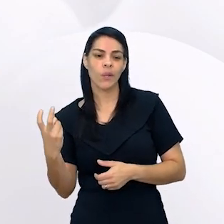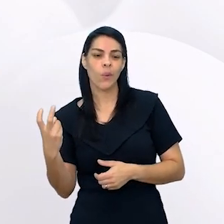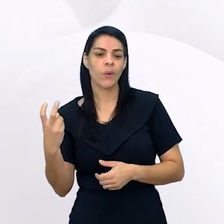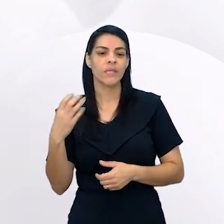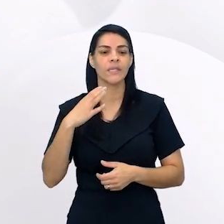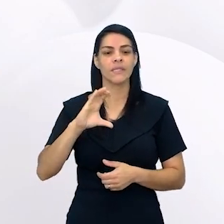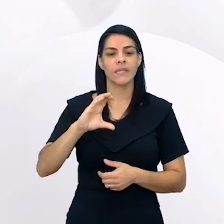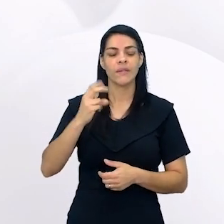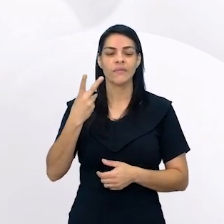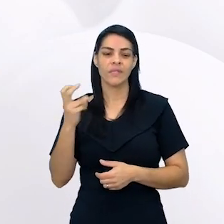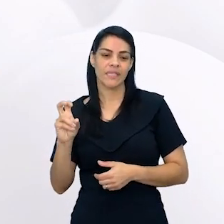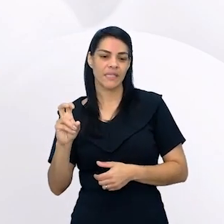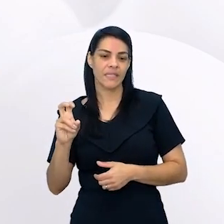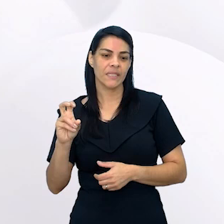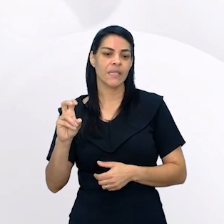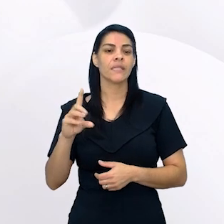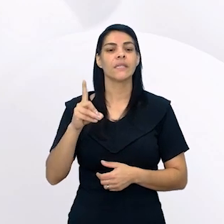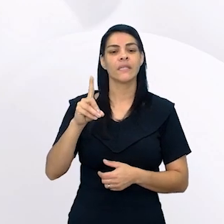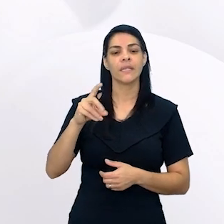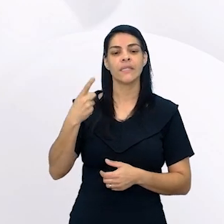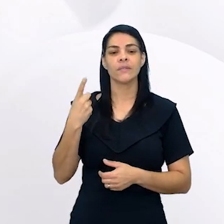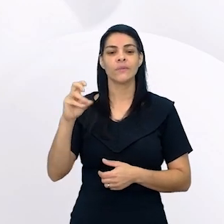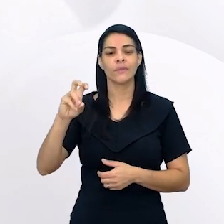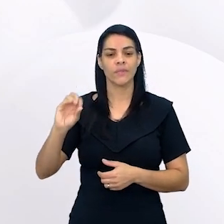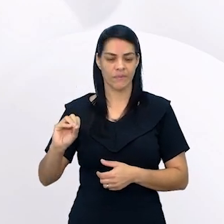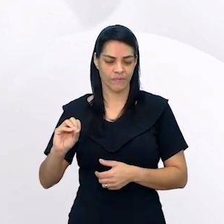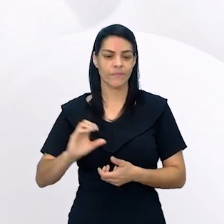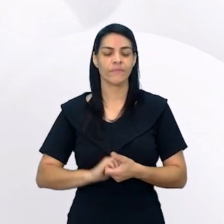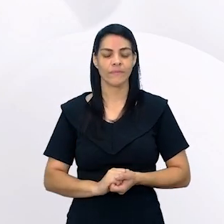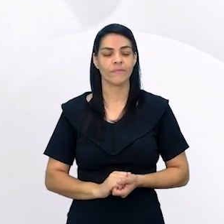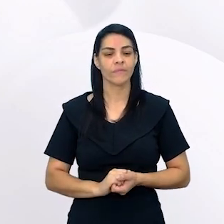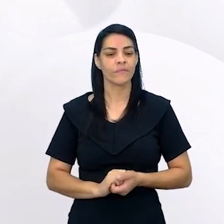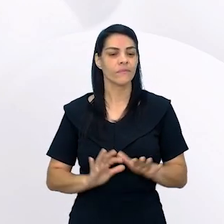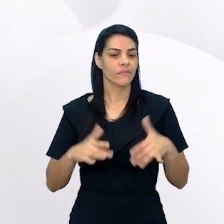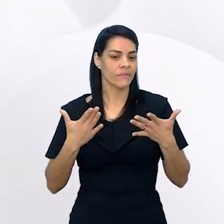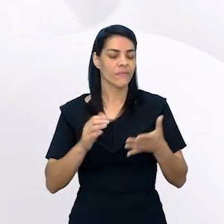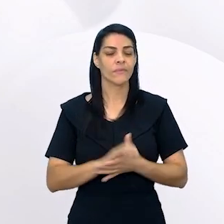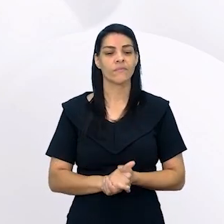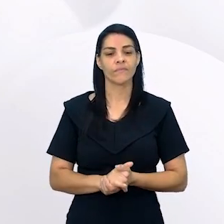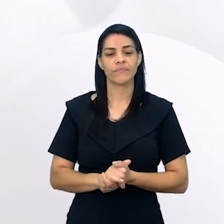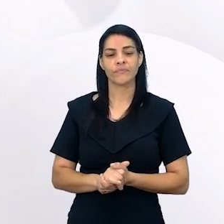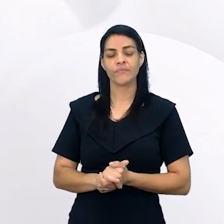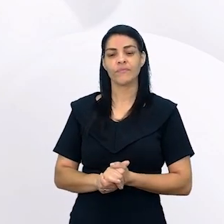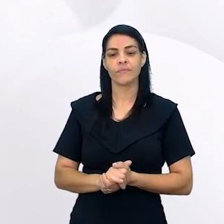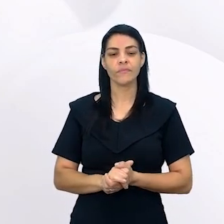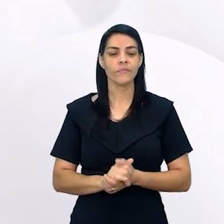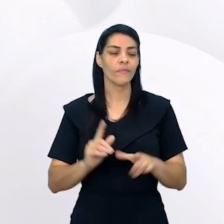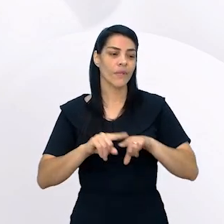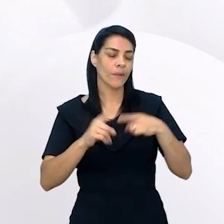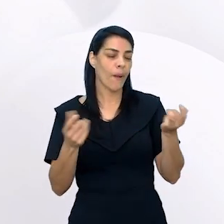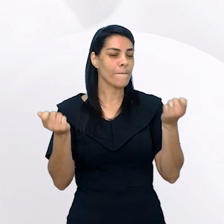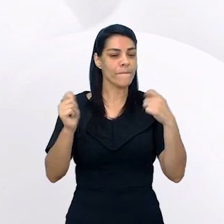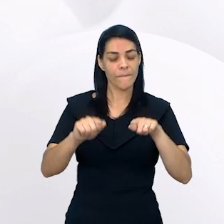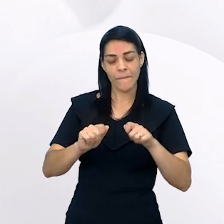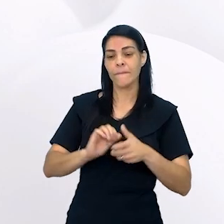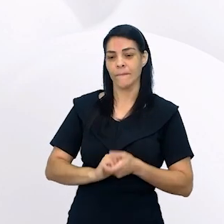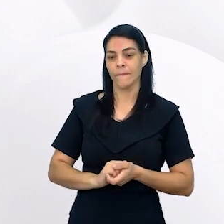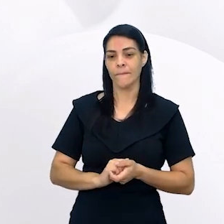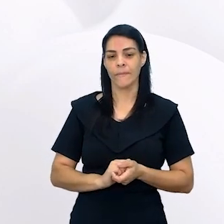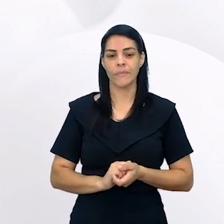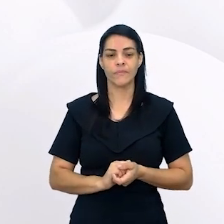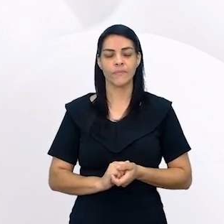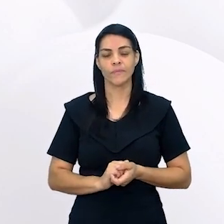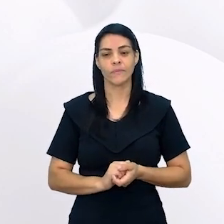então Ah você quer 150 enfim Ah desculpe a b que é 150 é mas Possivelmente aí então